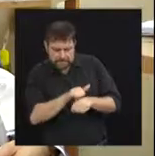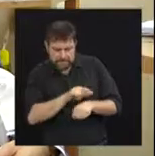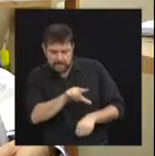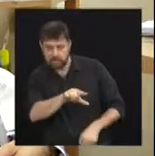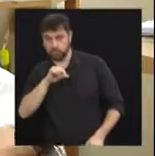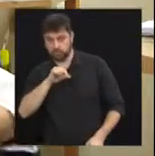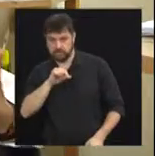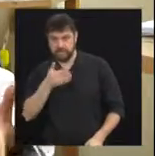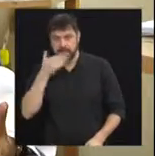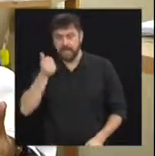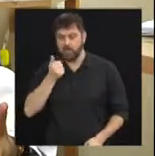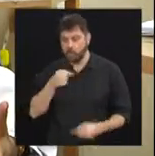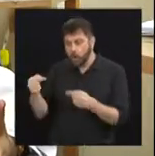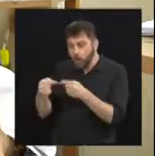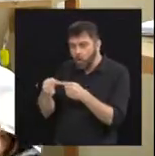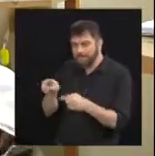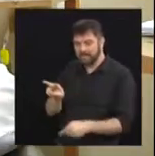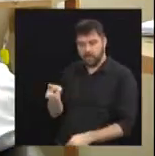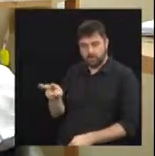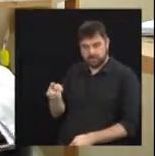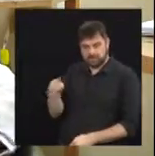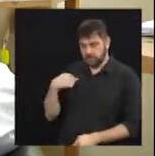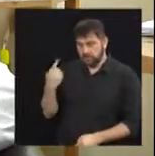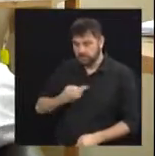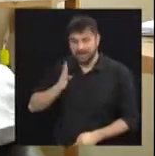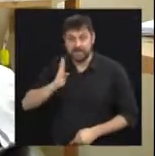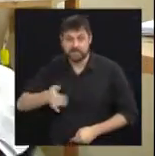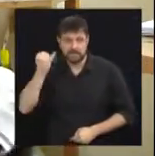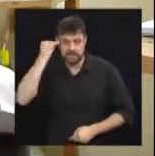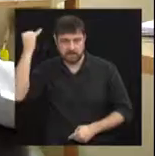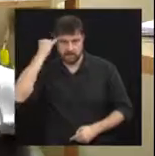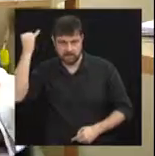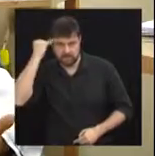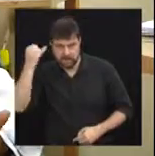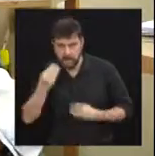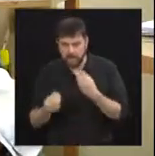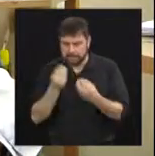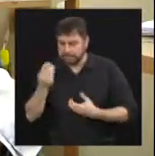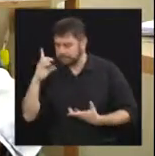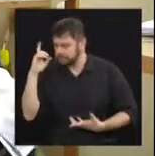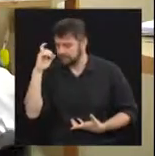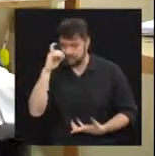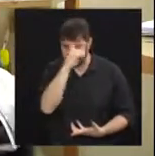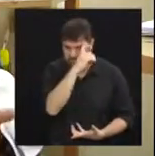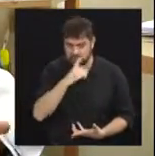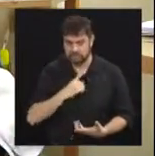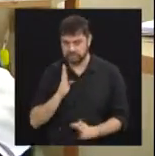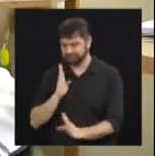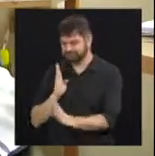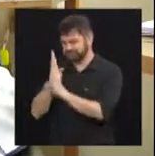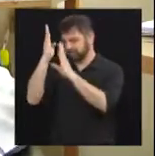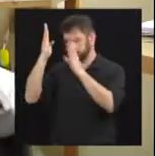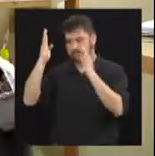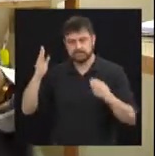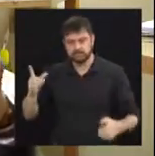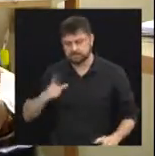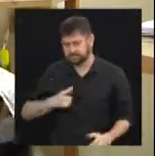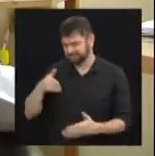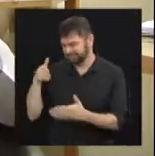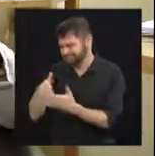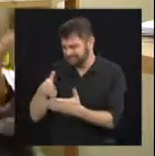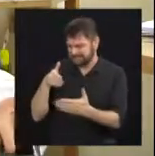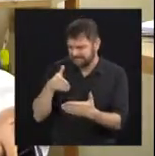casal, normalmente nós já temos uma ideia da dificuldade que será encontrada, dos